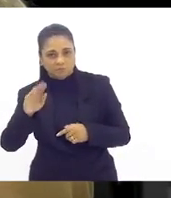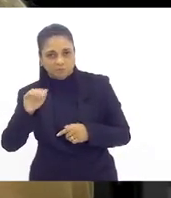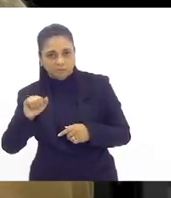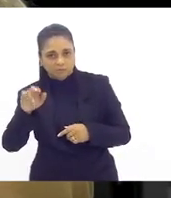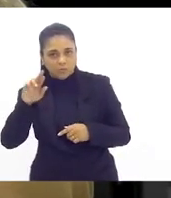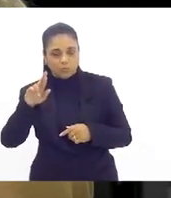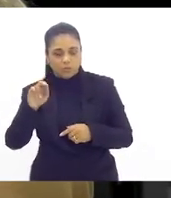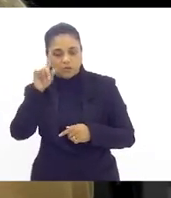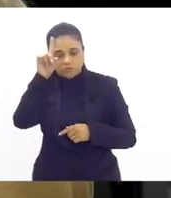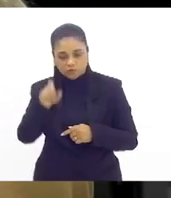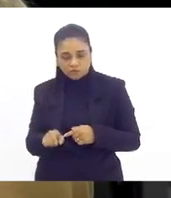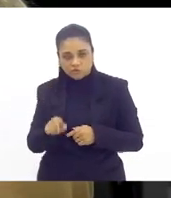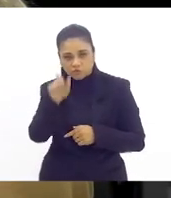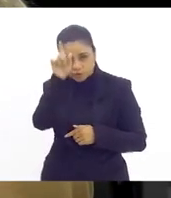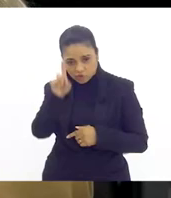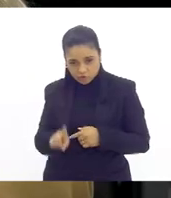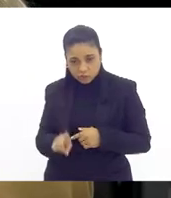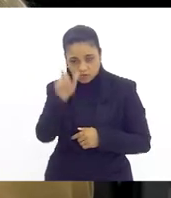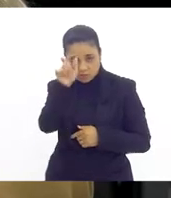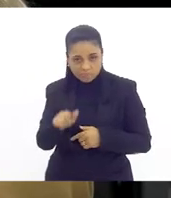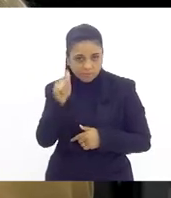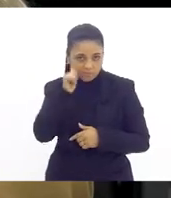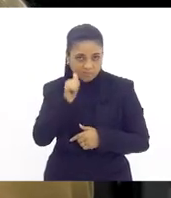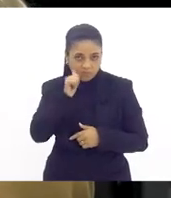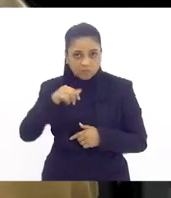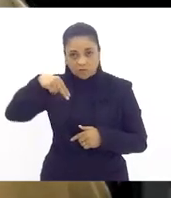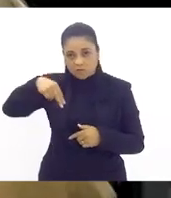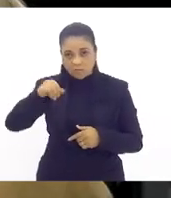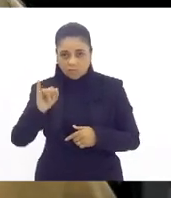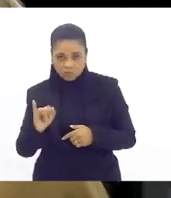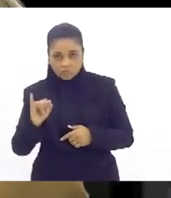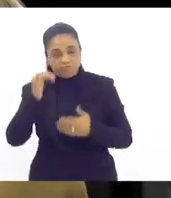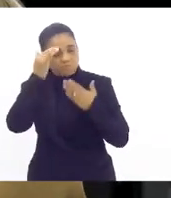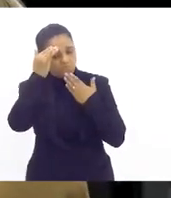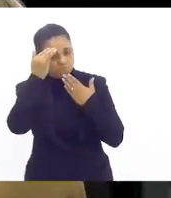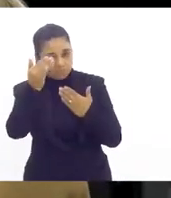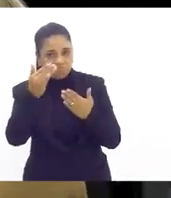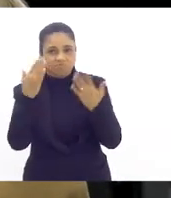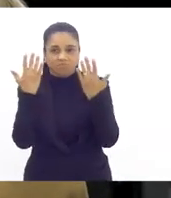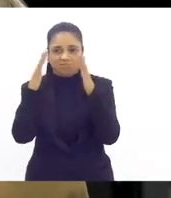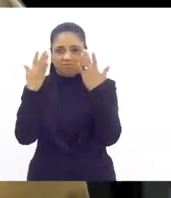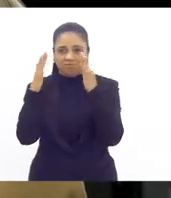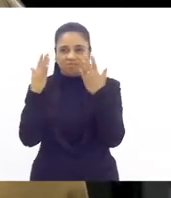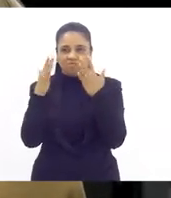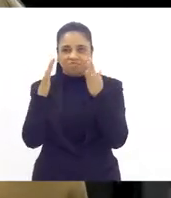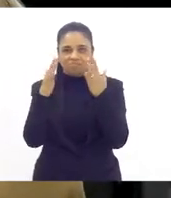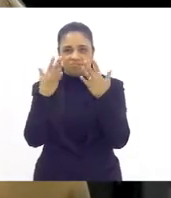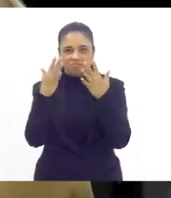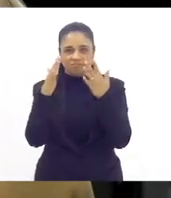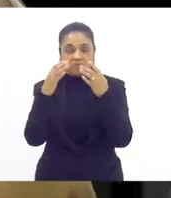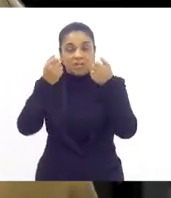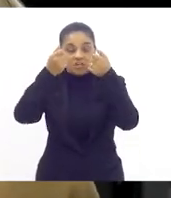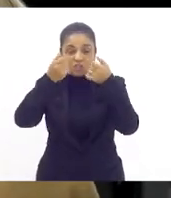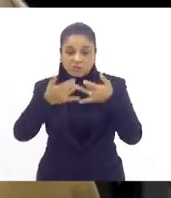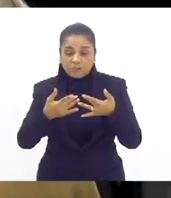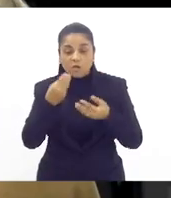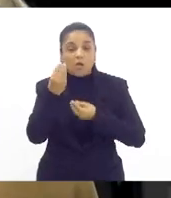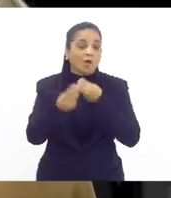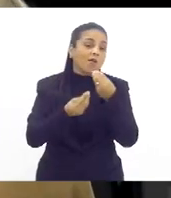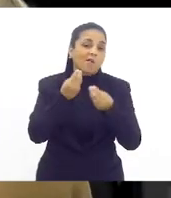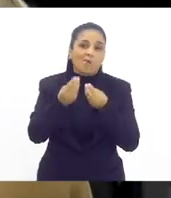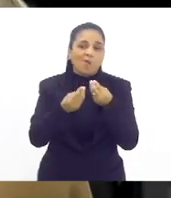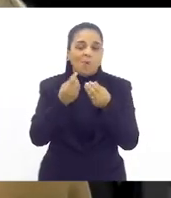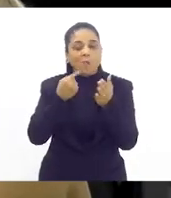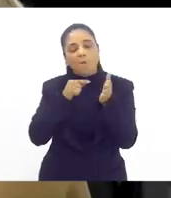brasileira de Nova Iguaçu Muito obrigado Ana Lúcia Só explica como é que vai se dar